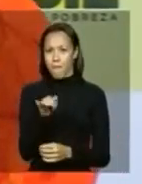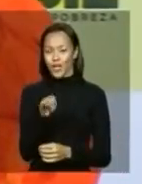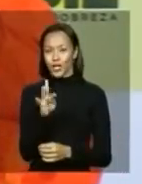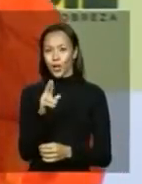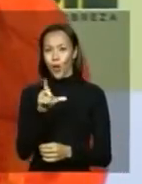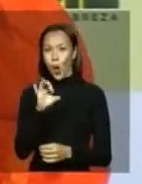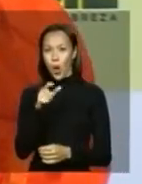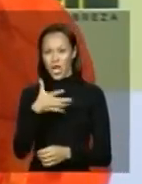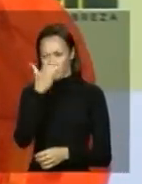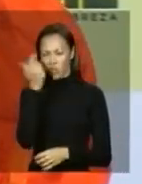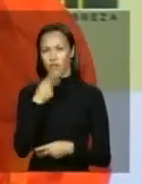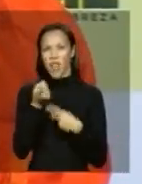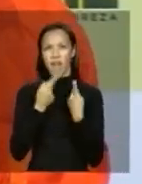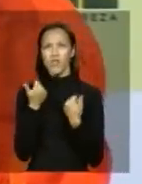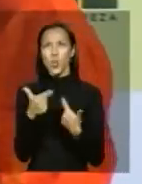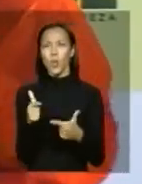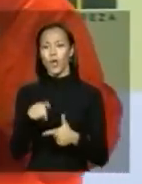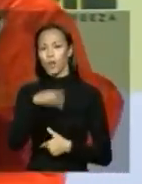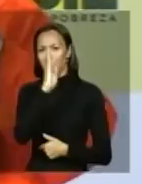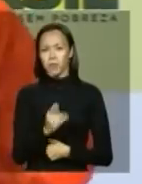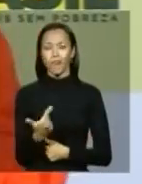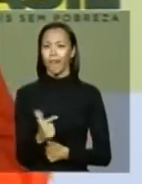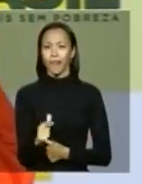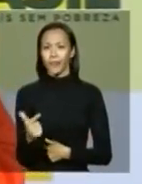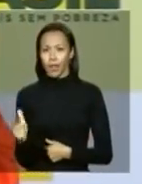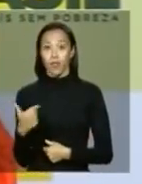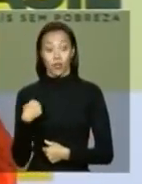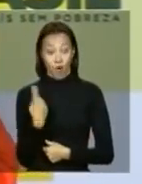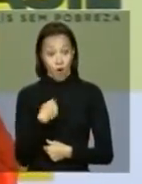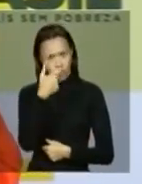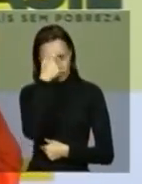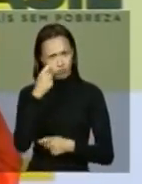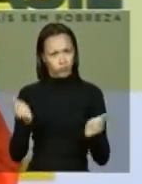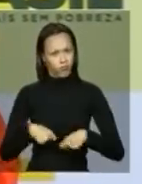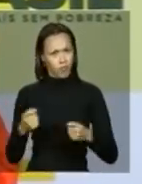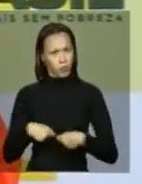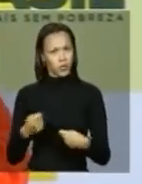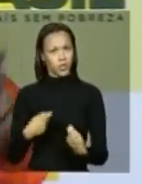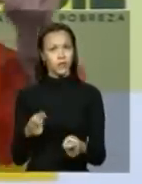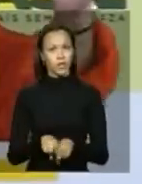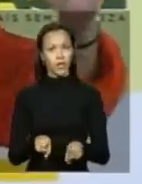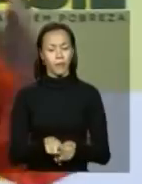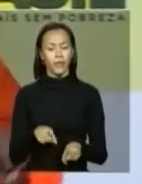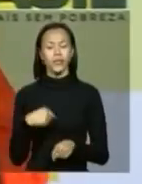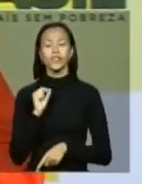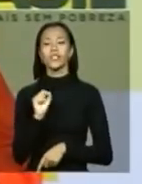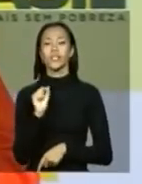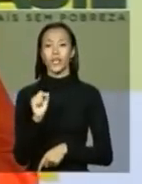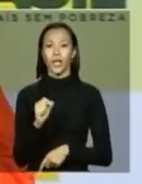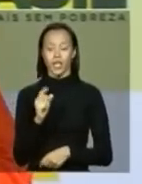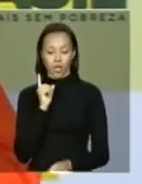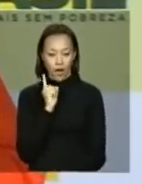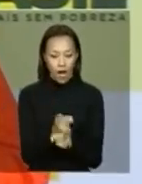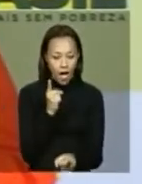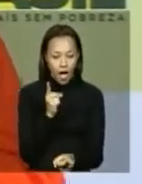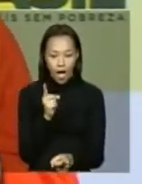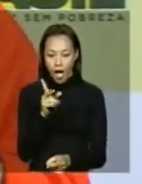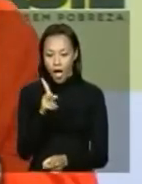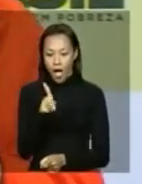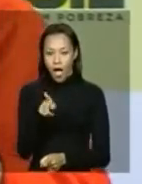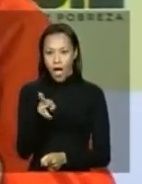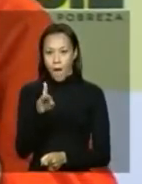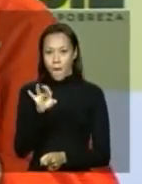diziam que não existia petróleo aqui nesse país. Somos capazes também de ter achado o pré-sal.